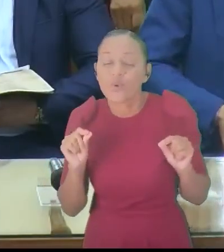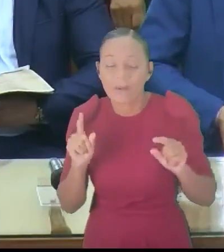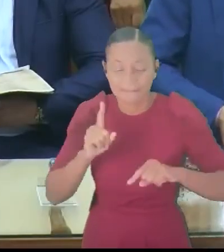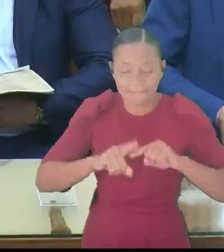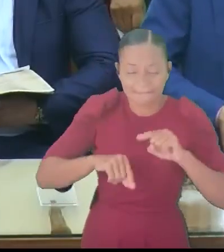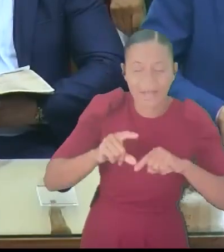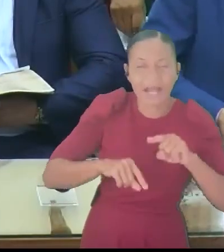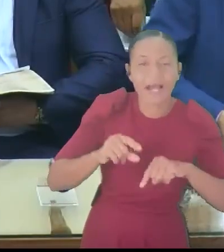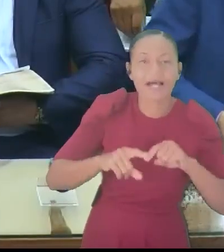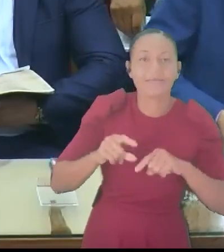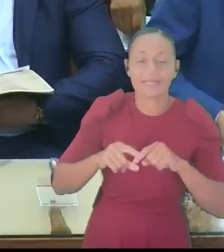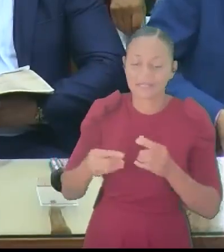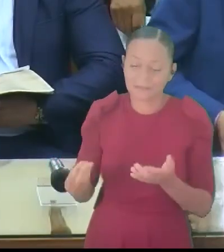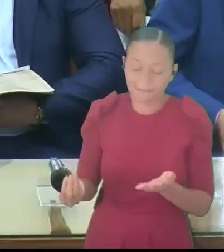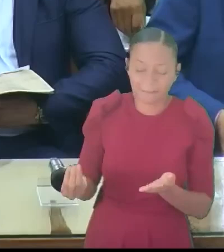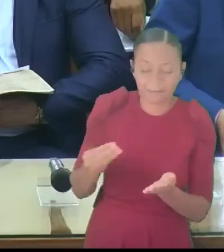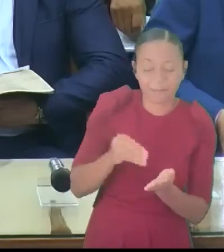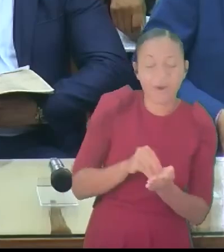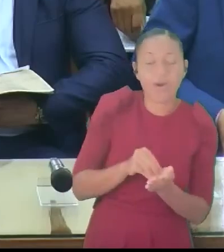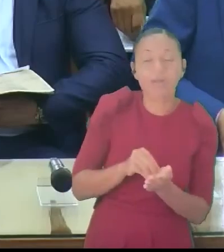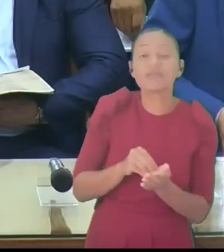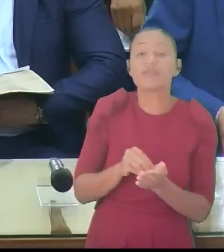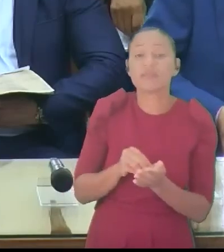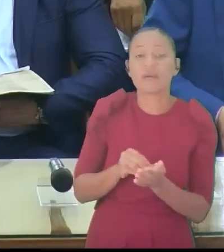que se bota em pão, para o pão.